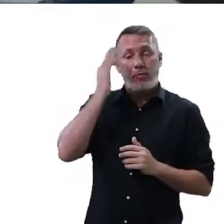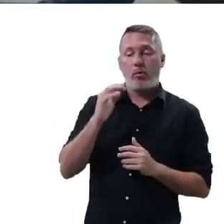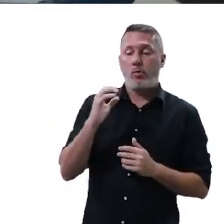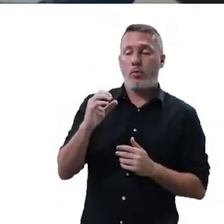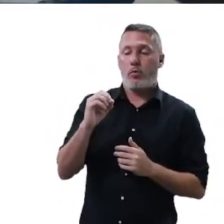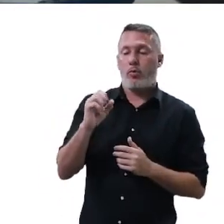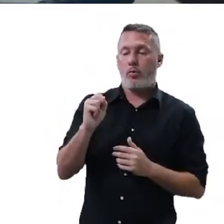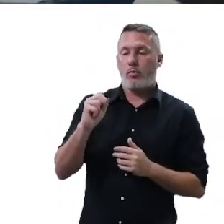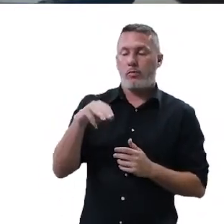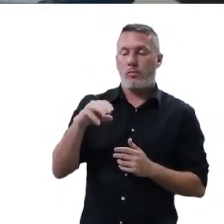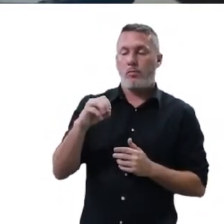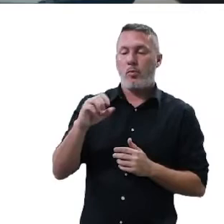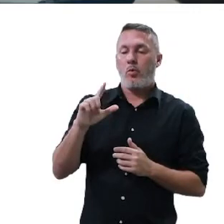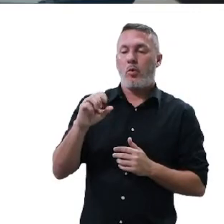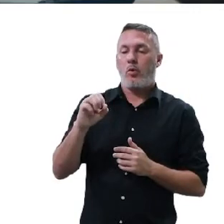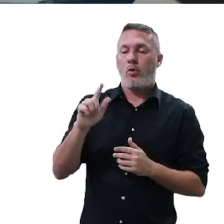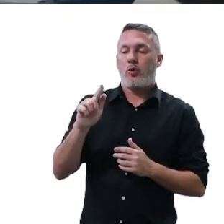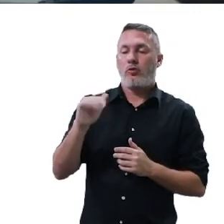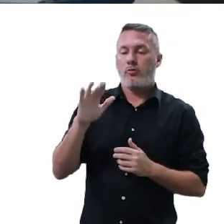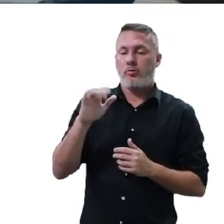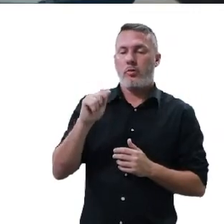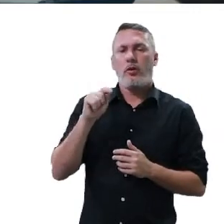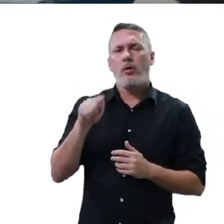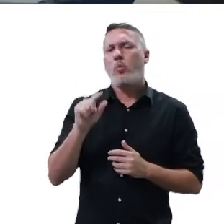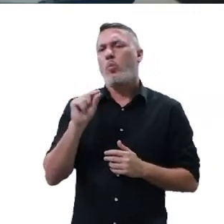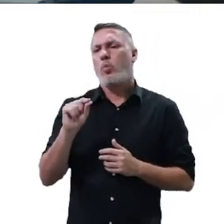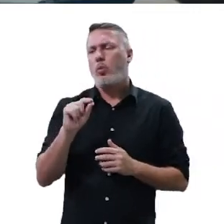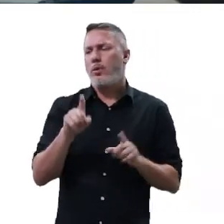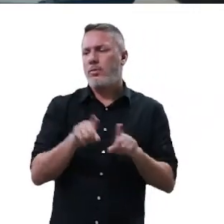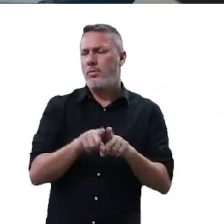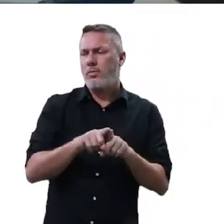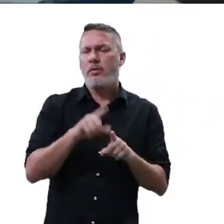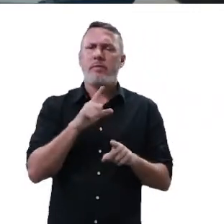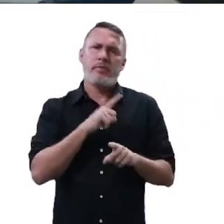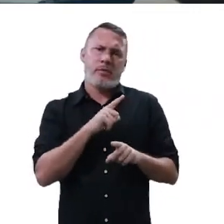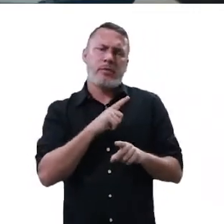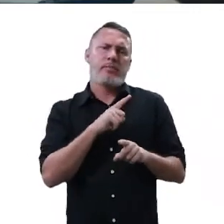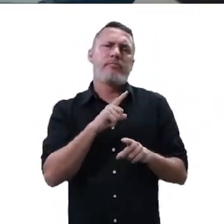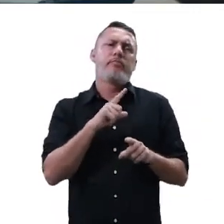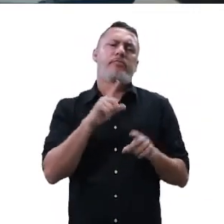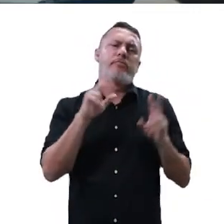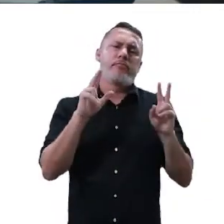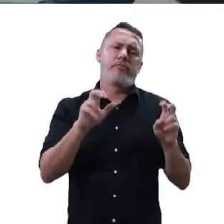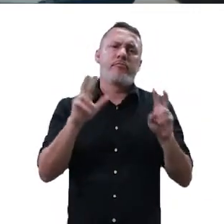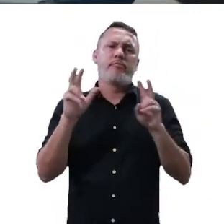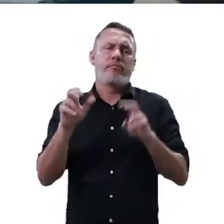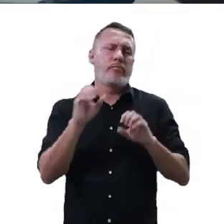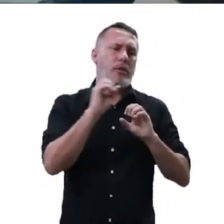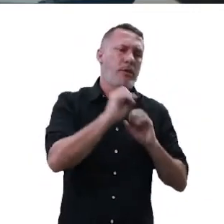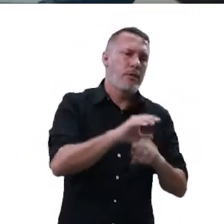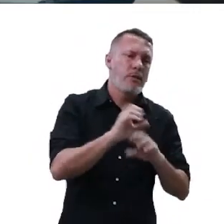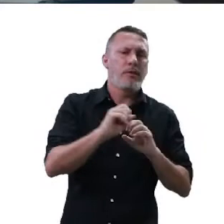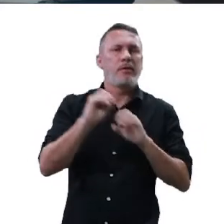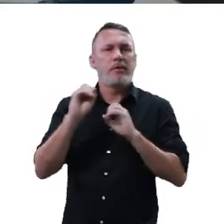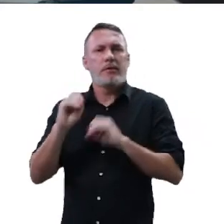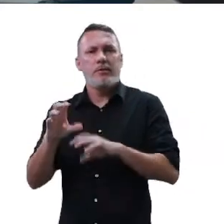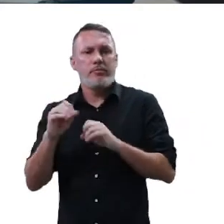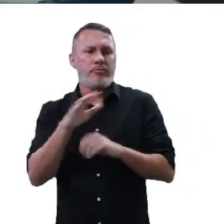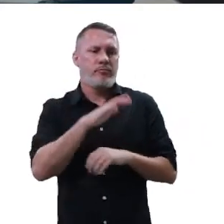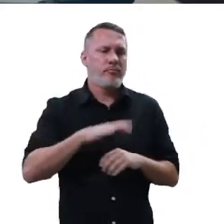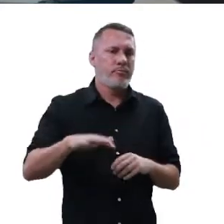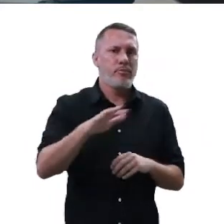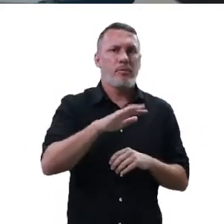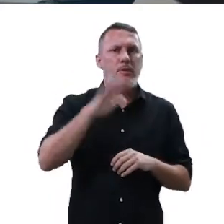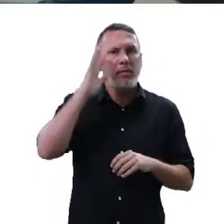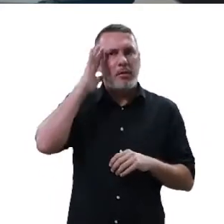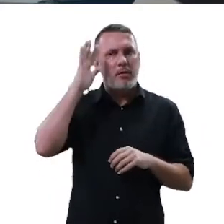filosofia cosmológica, o que significa, o que é isso. Vamos falar sobre as escolas. Então, havia algumas diferenças entre esses primeiros